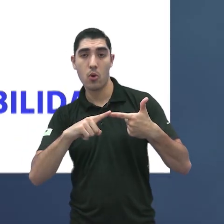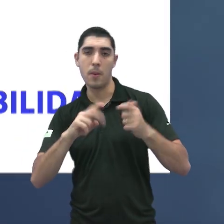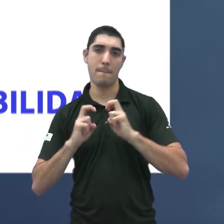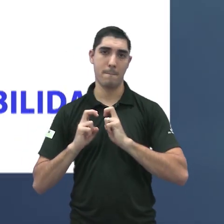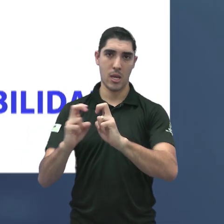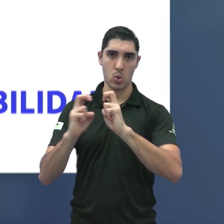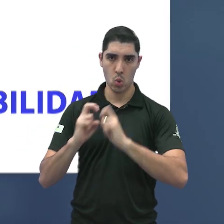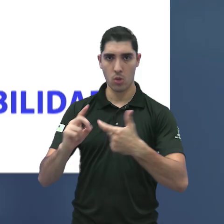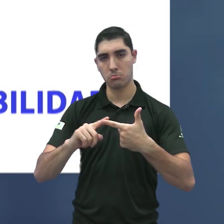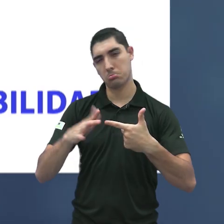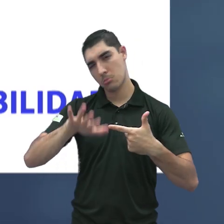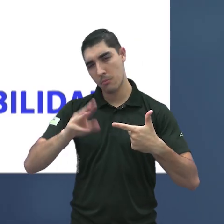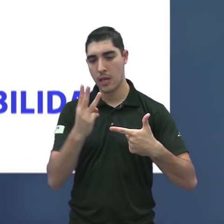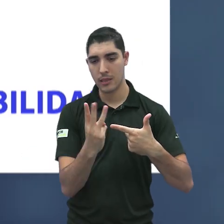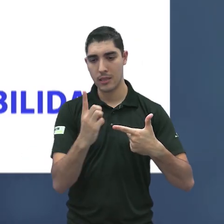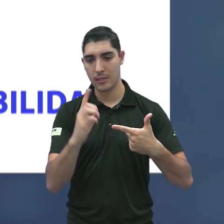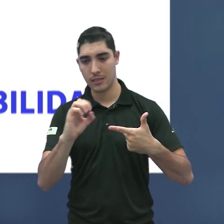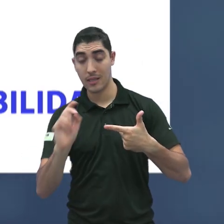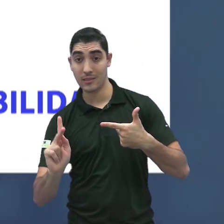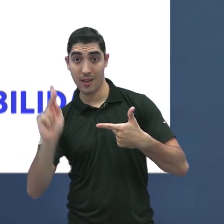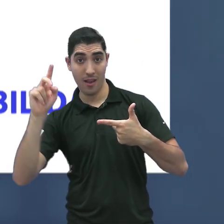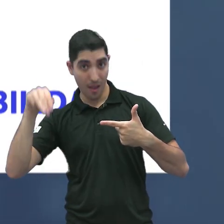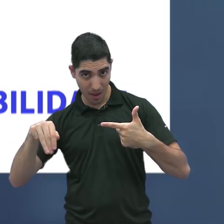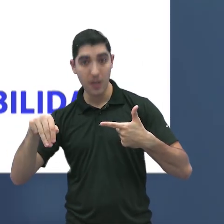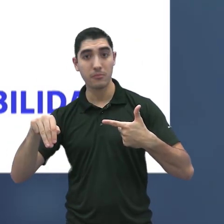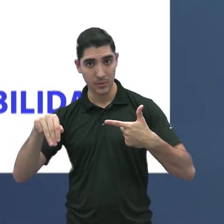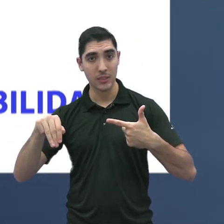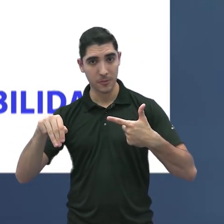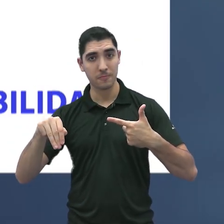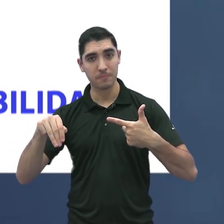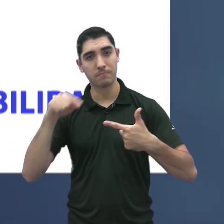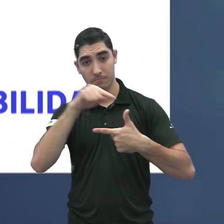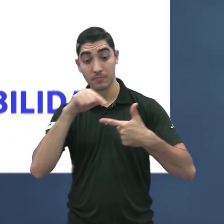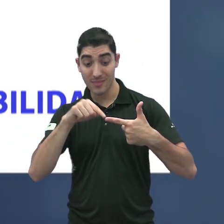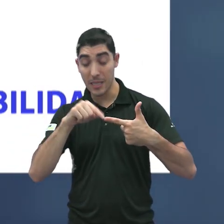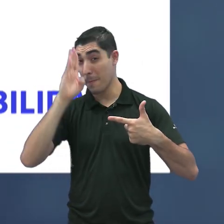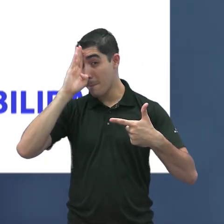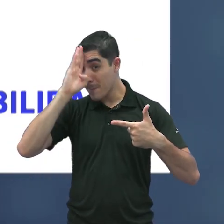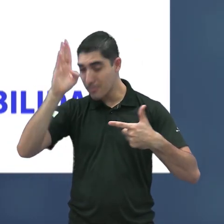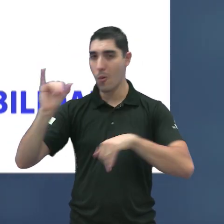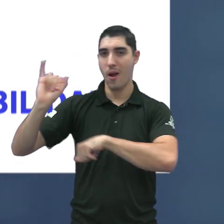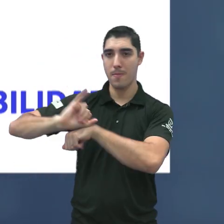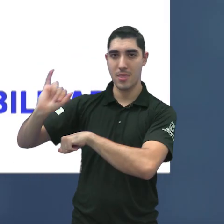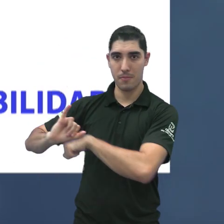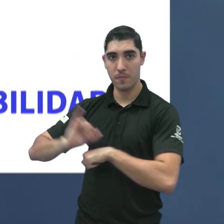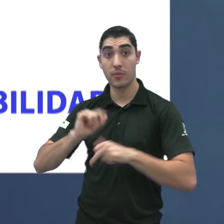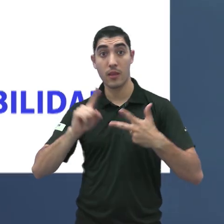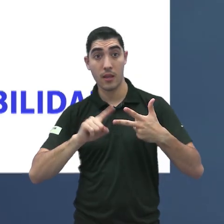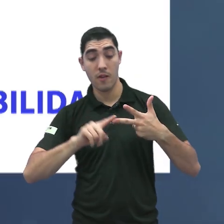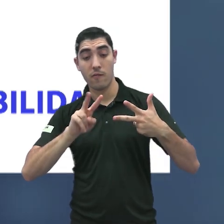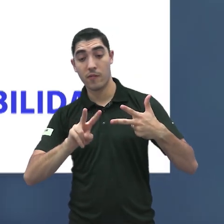com pouco mais de 310 quilômetros concentrados principalmente nas grandes capitais.